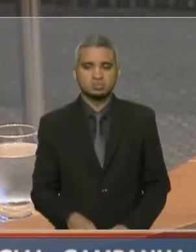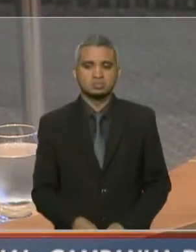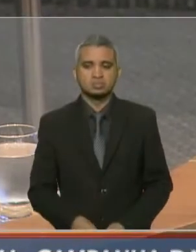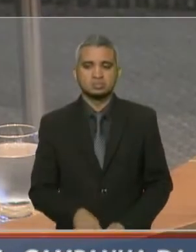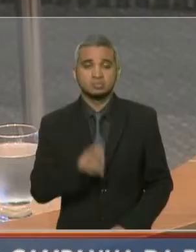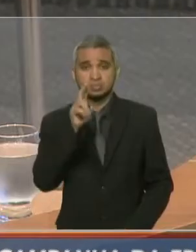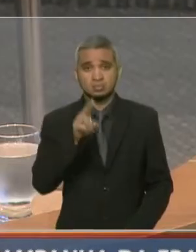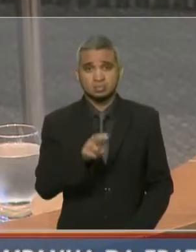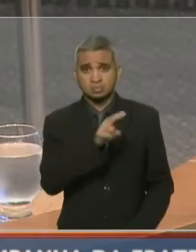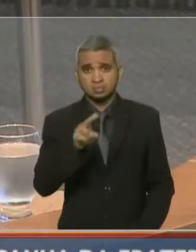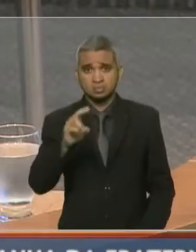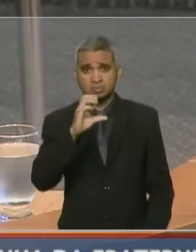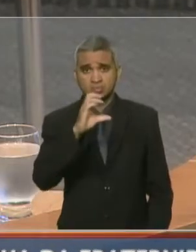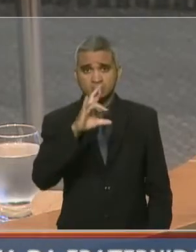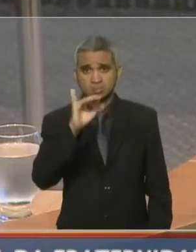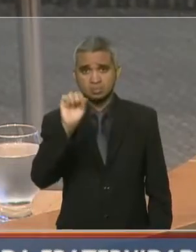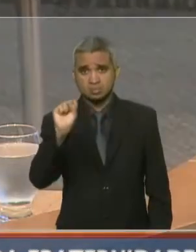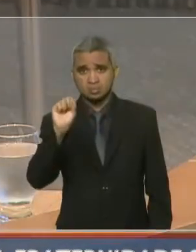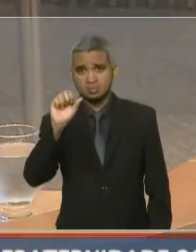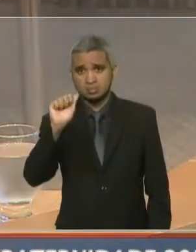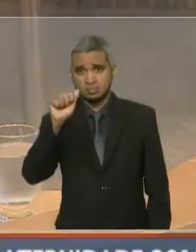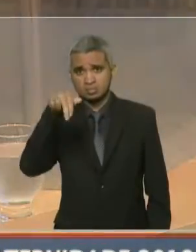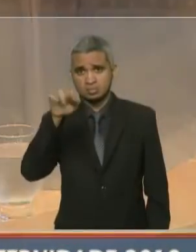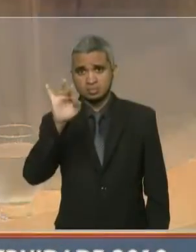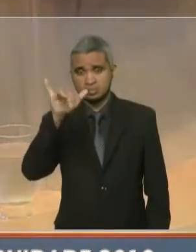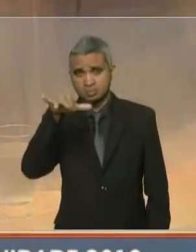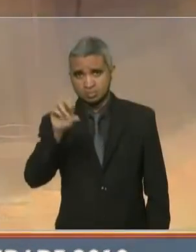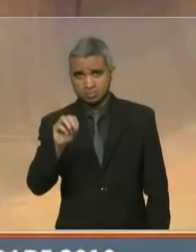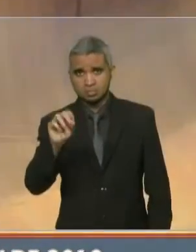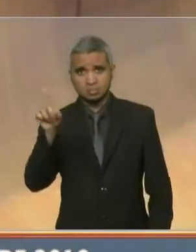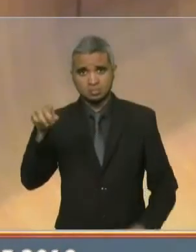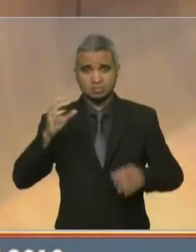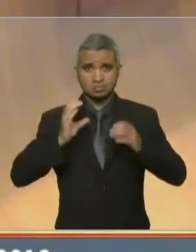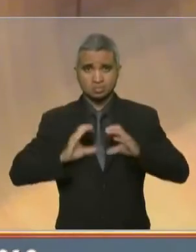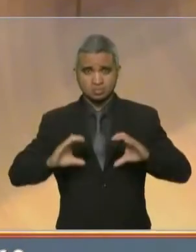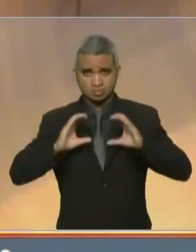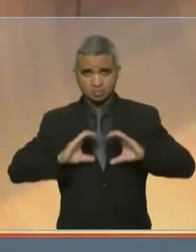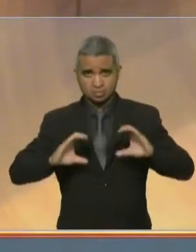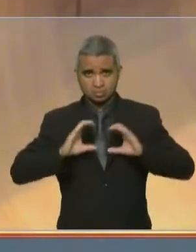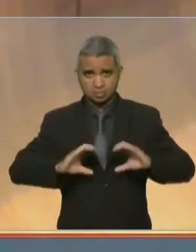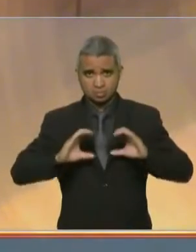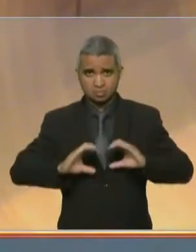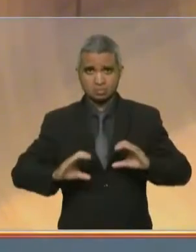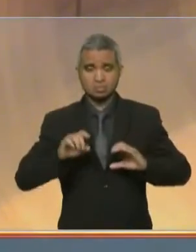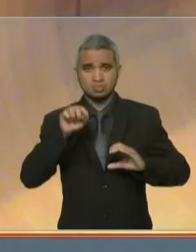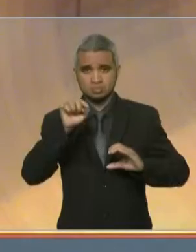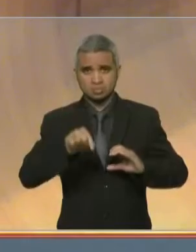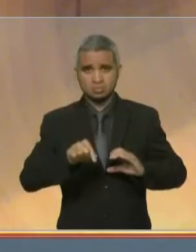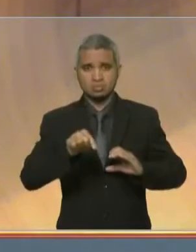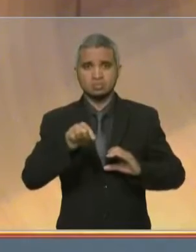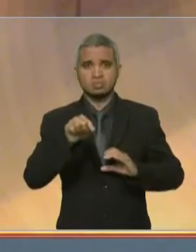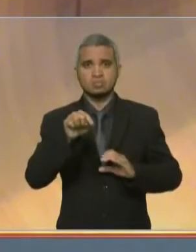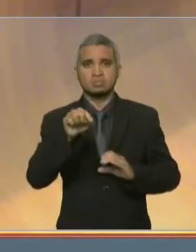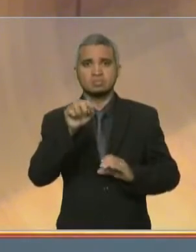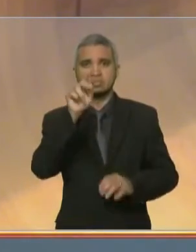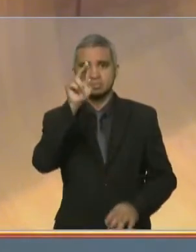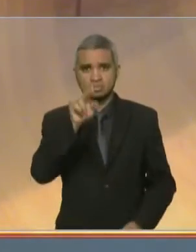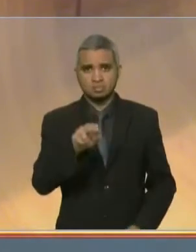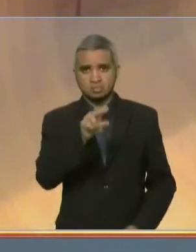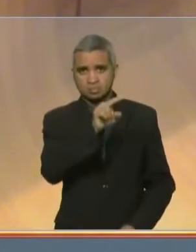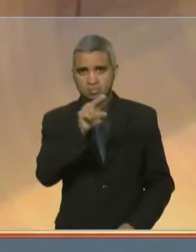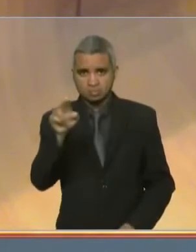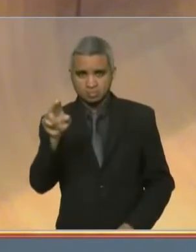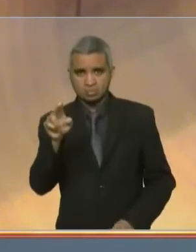Padre Crisantônio da Conceição Silva, o nosso coordenador arquidiocesano de pastorais, representando